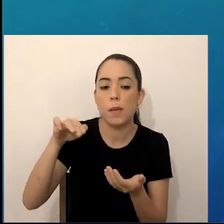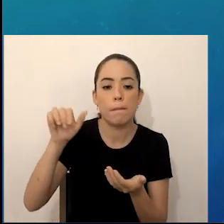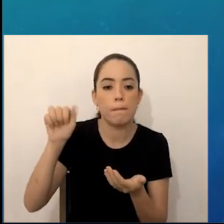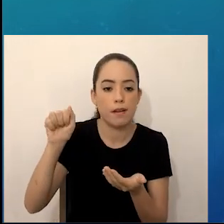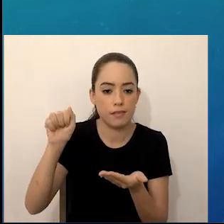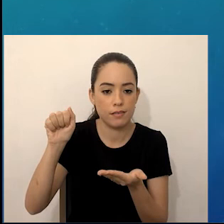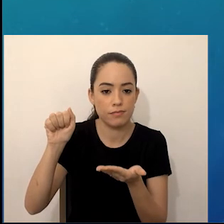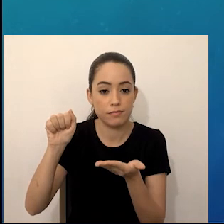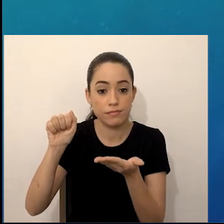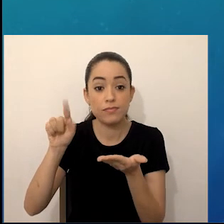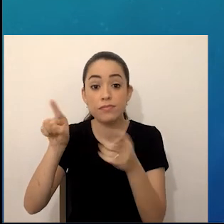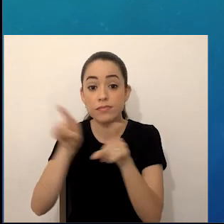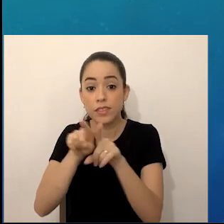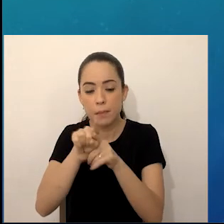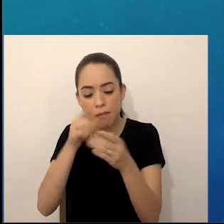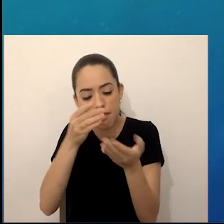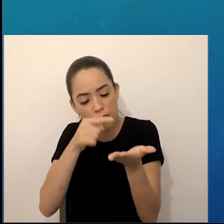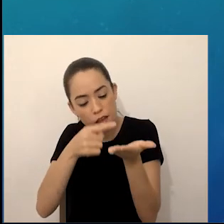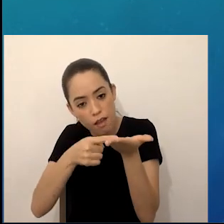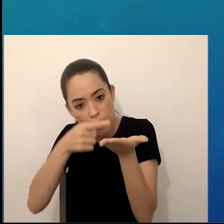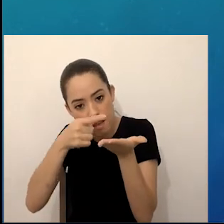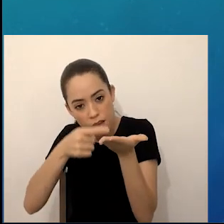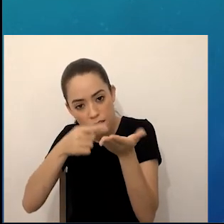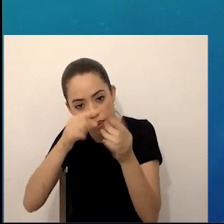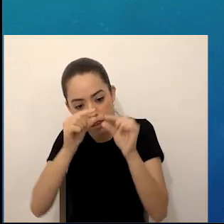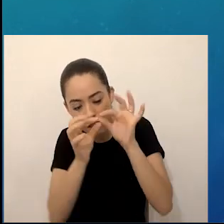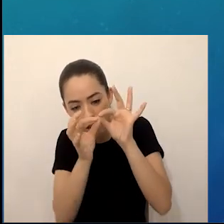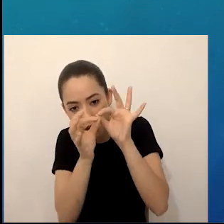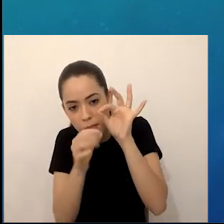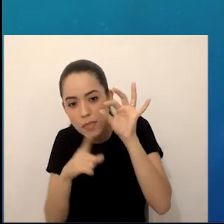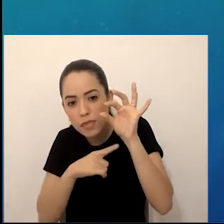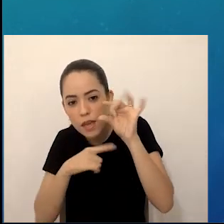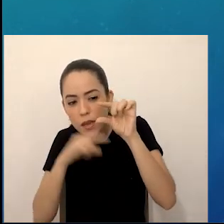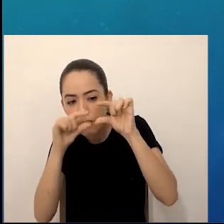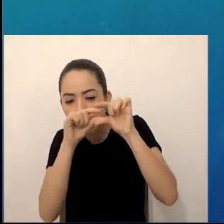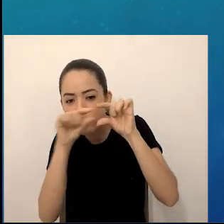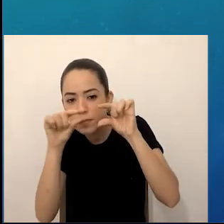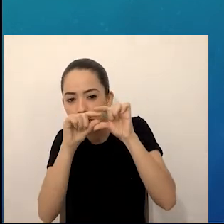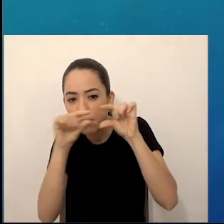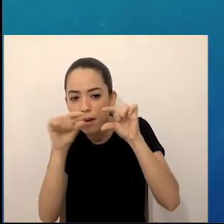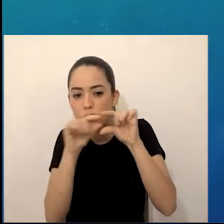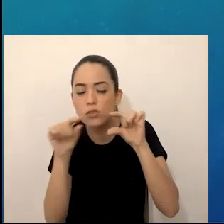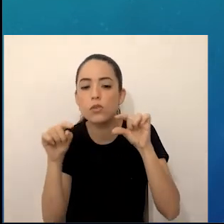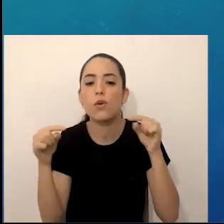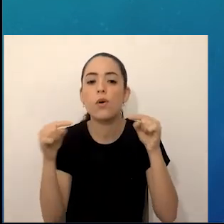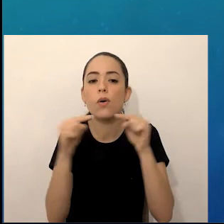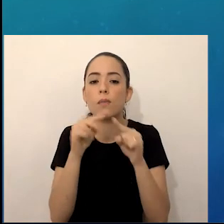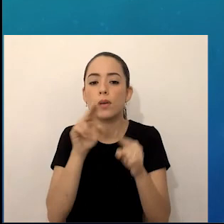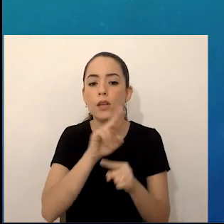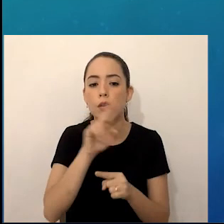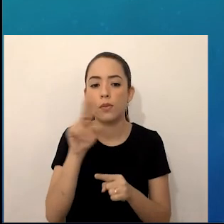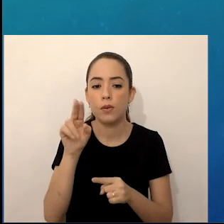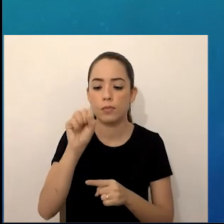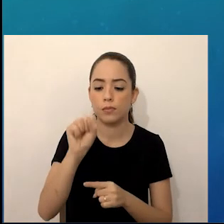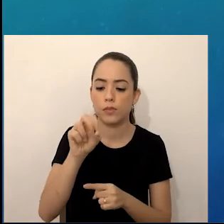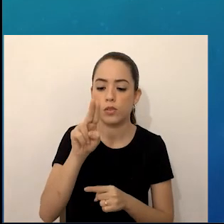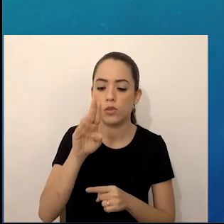Entre o blastoderma e a gema, forma-se o espaço ou